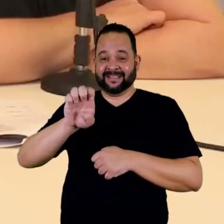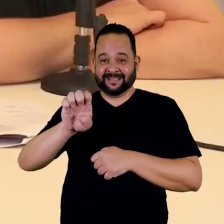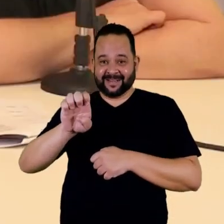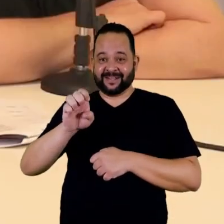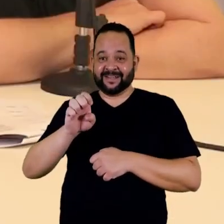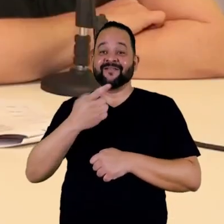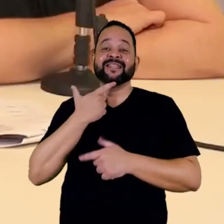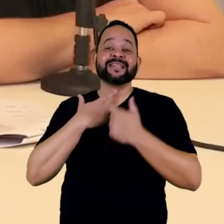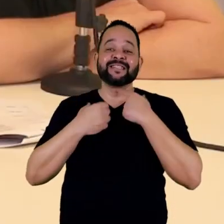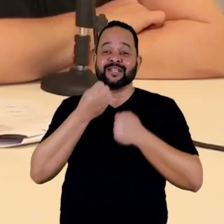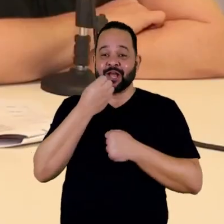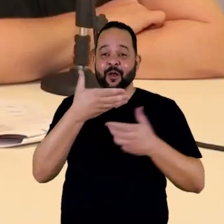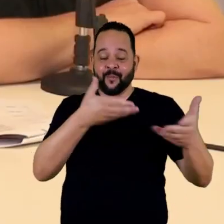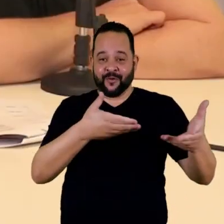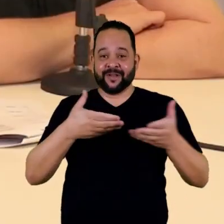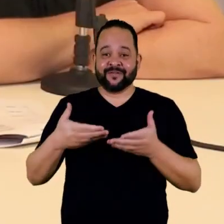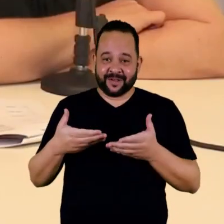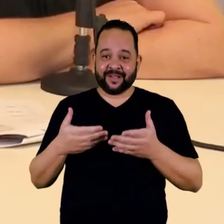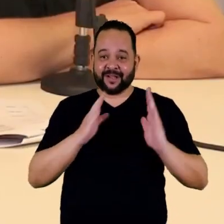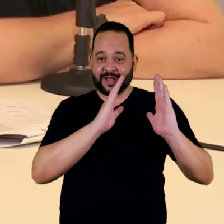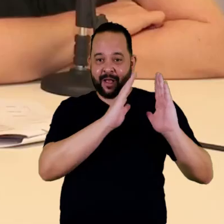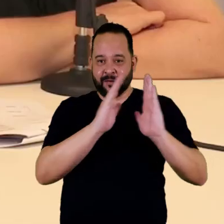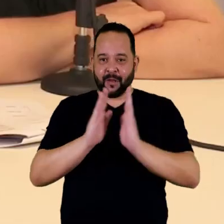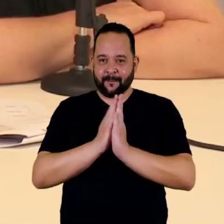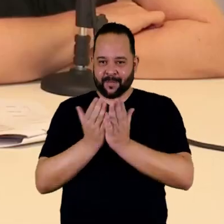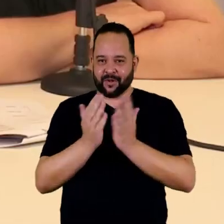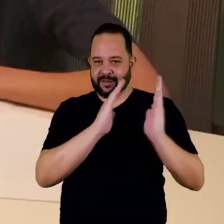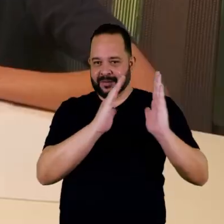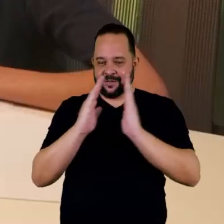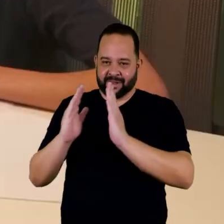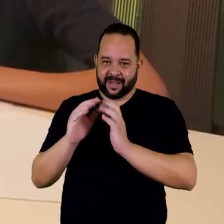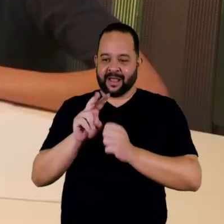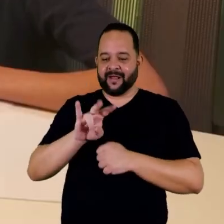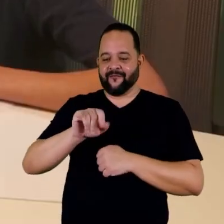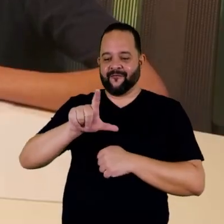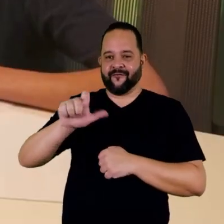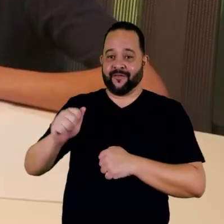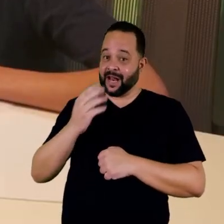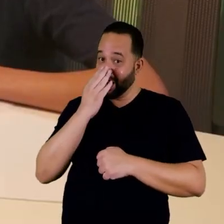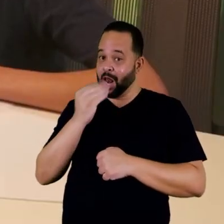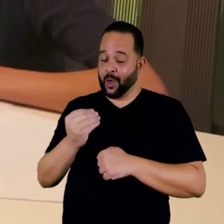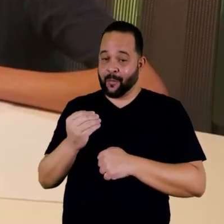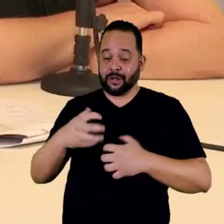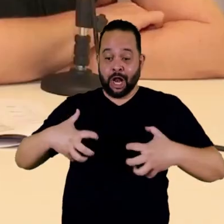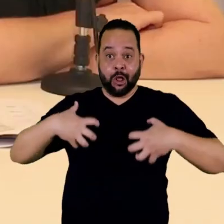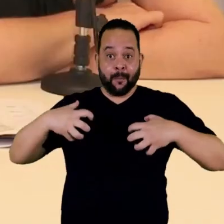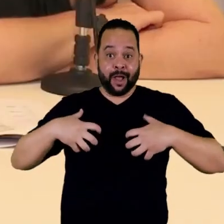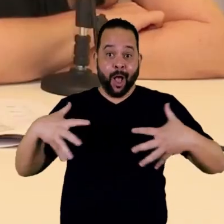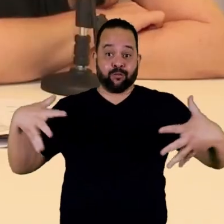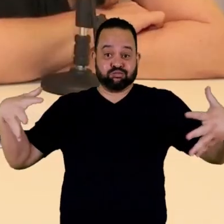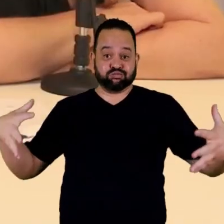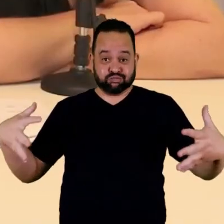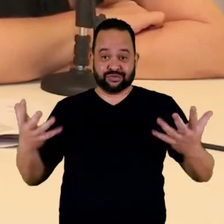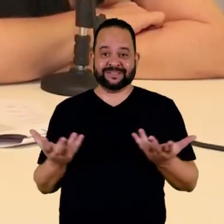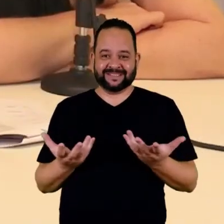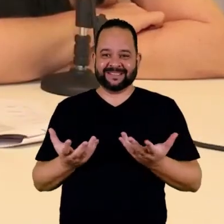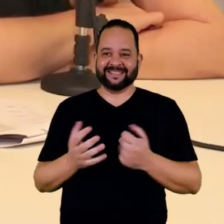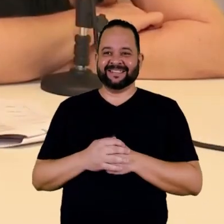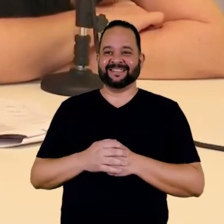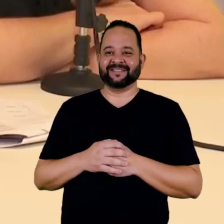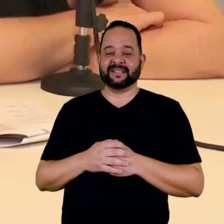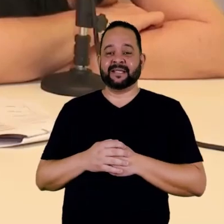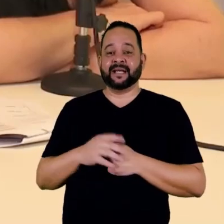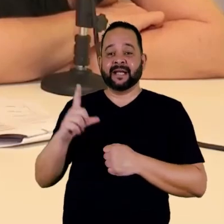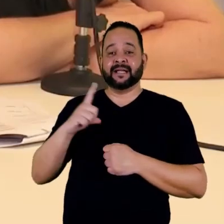nome da biblioteca Parque Vila Lobos ele é uma Mac de pelúcia bem grande e é o mascote da equipe aqui da